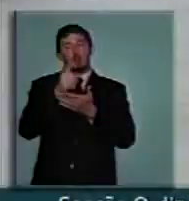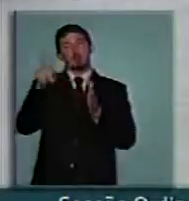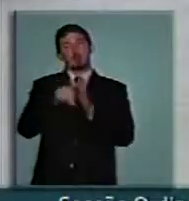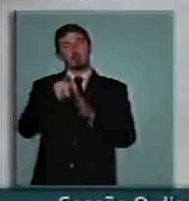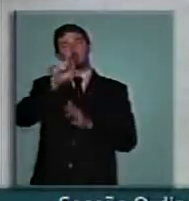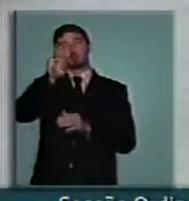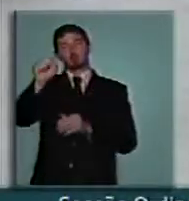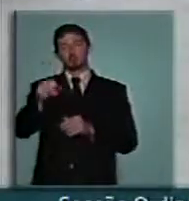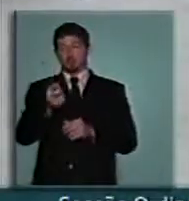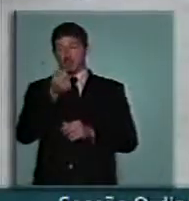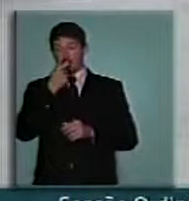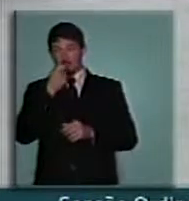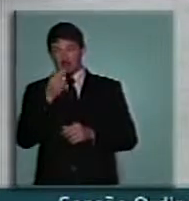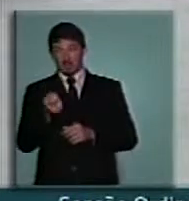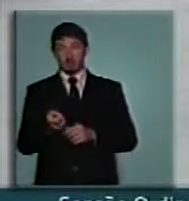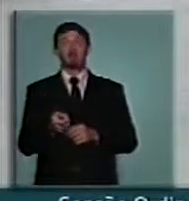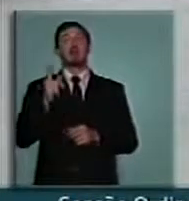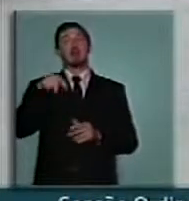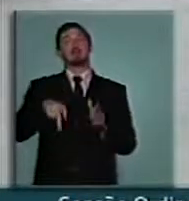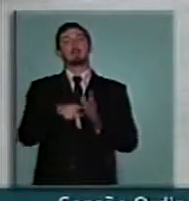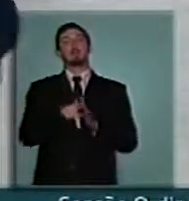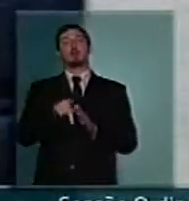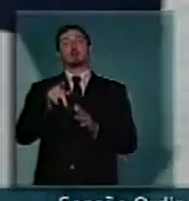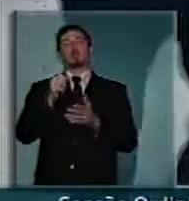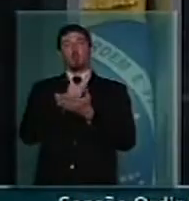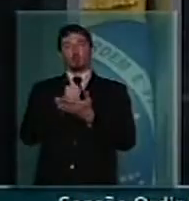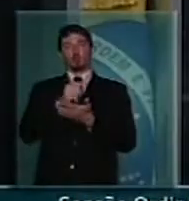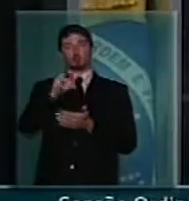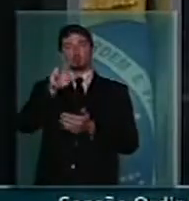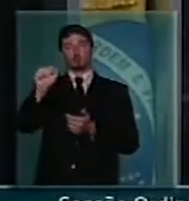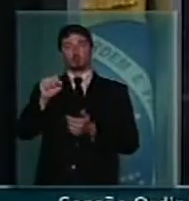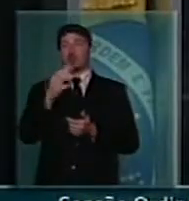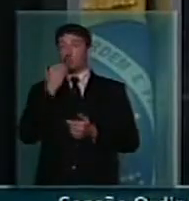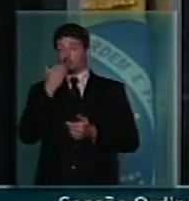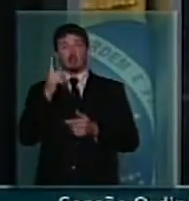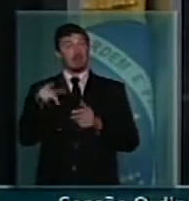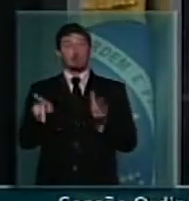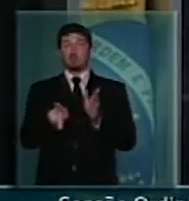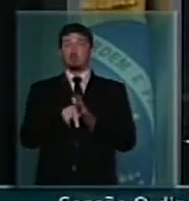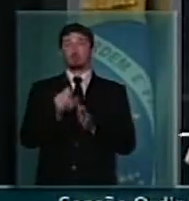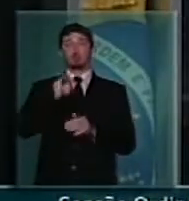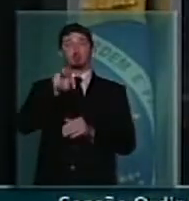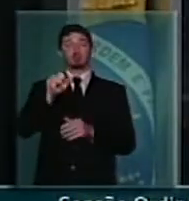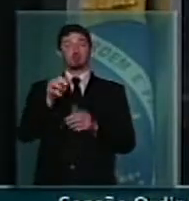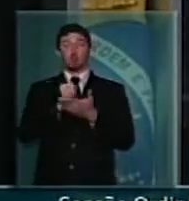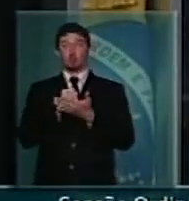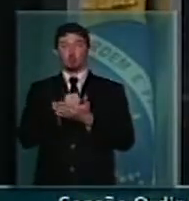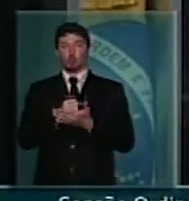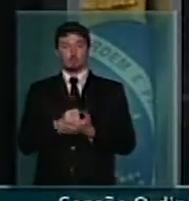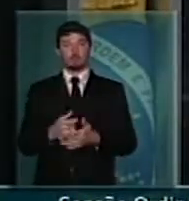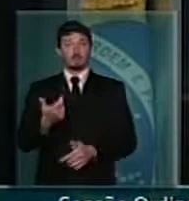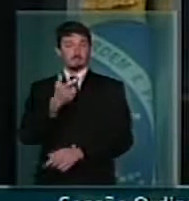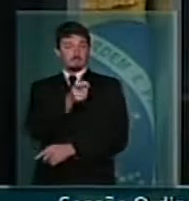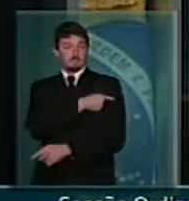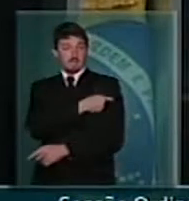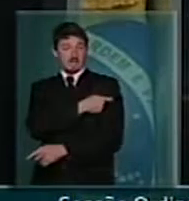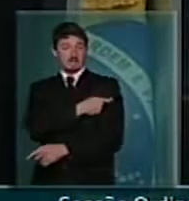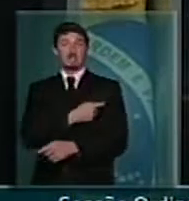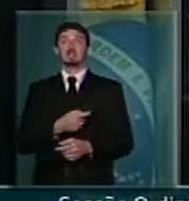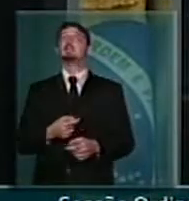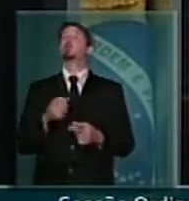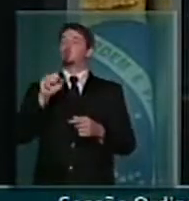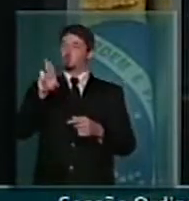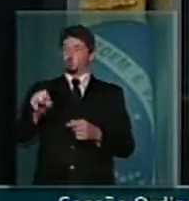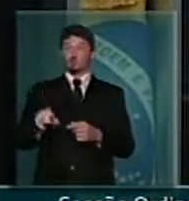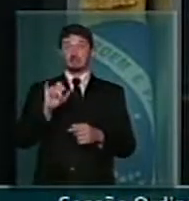O medicamento que ele toma é controlado pelo SUS. Além disso, vacinação, todos nós nos servimos. Se for atropelado na